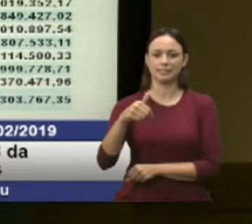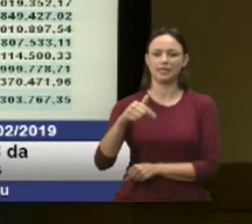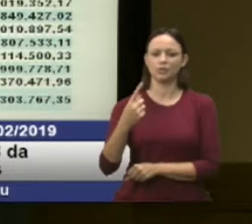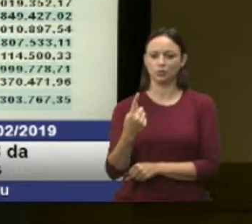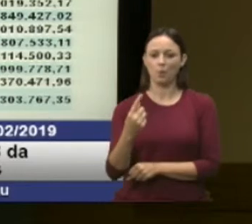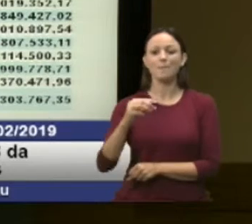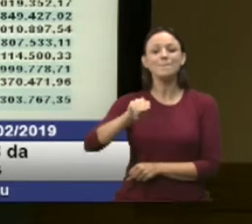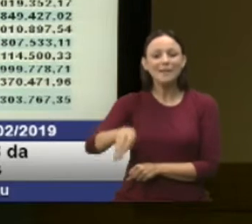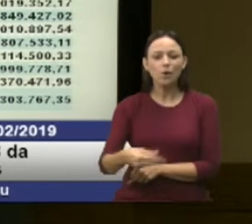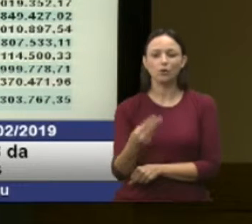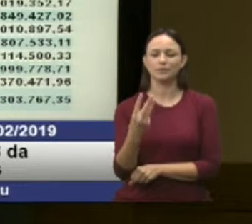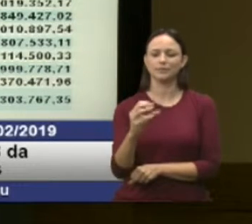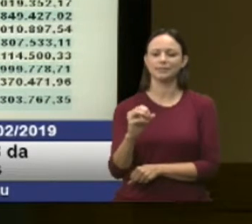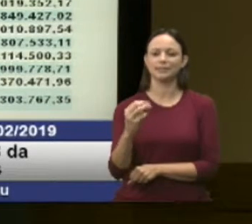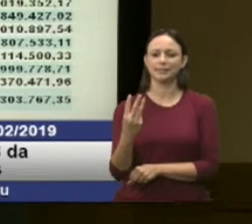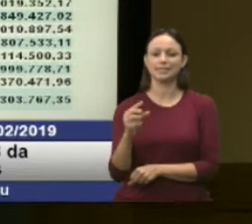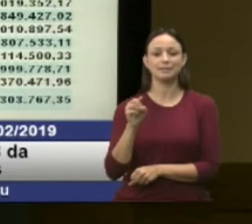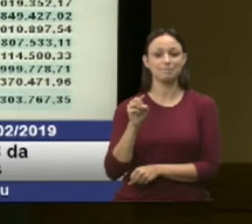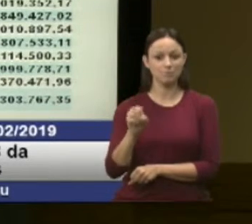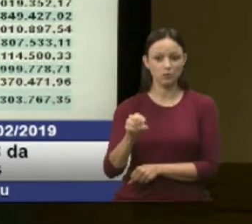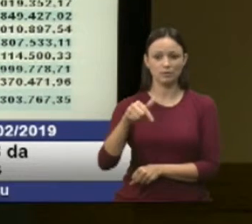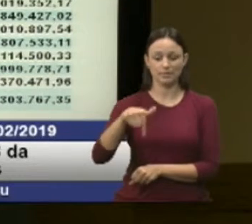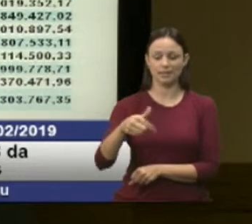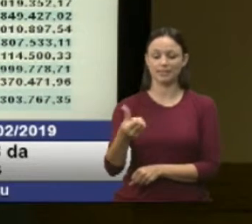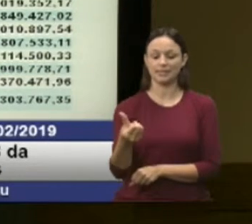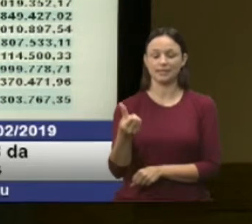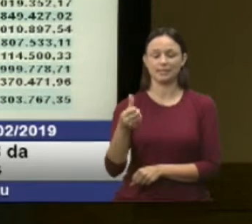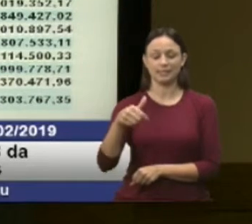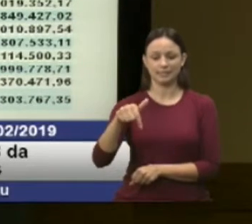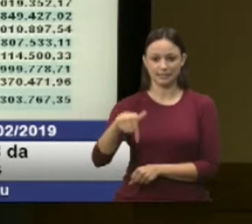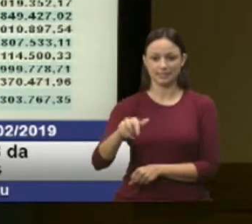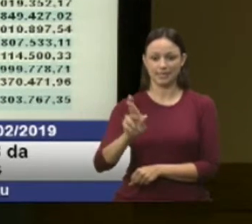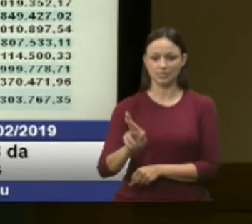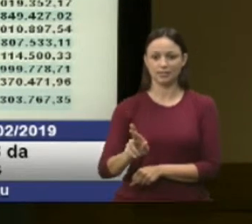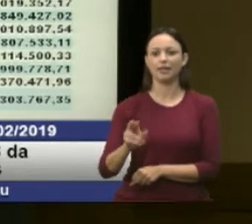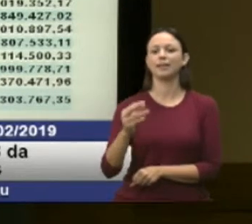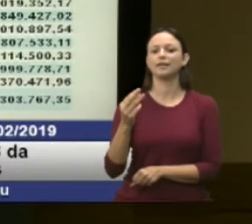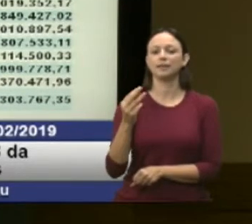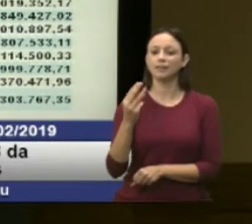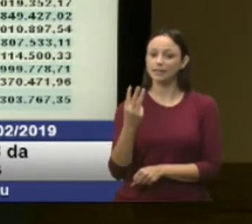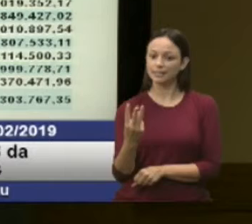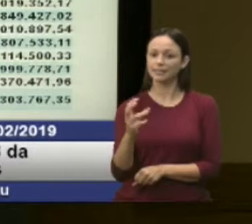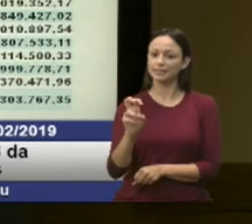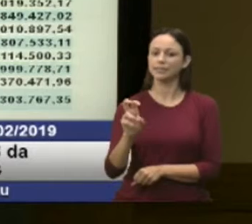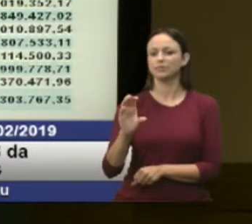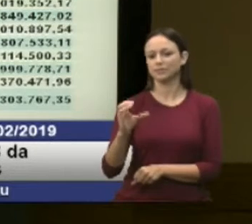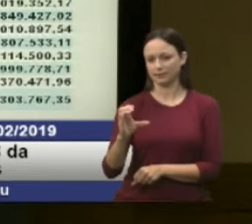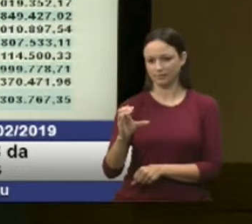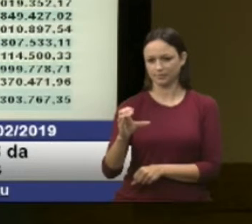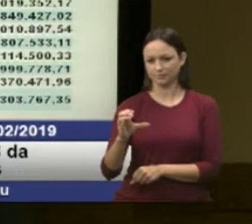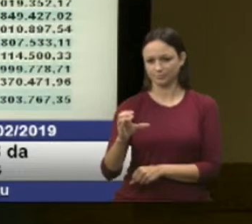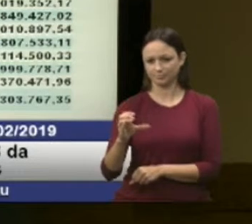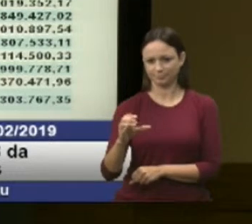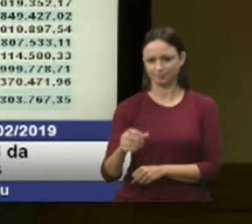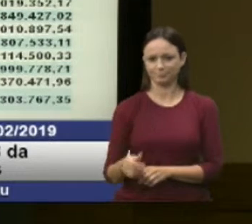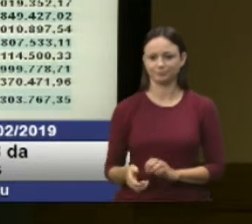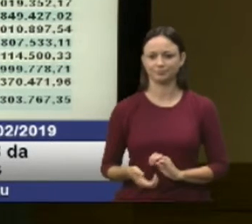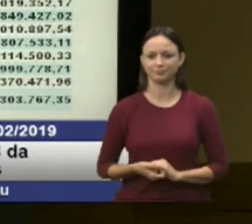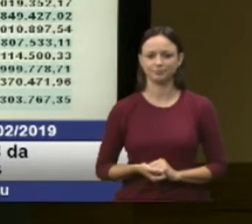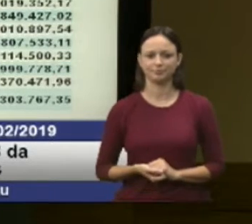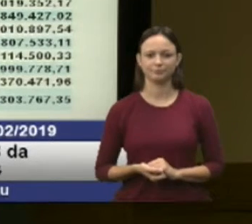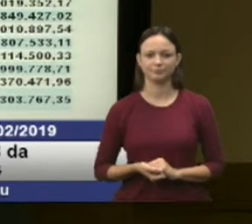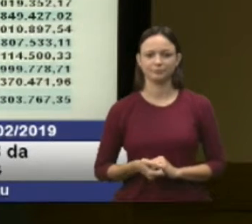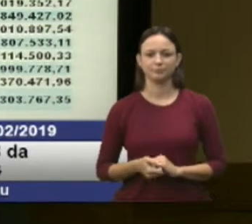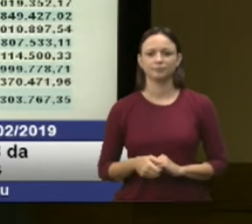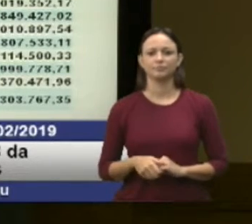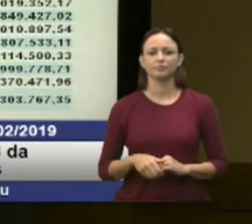371 milhões, R$ 303.767,00 e 35 centavos.